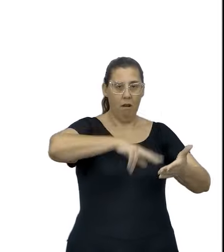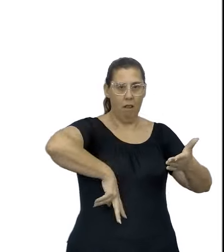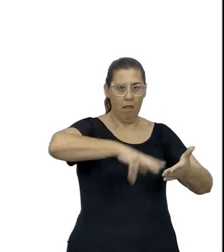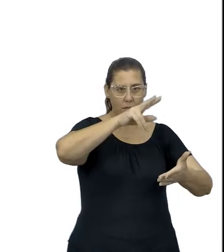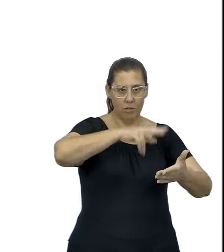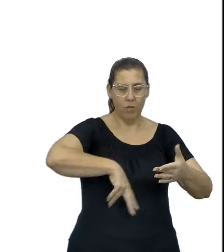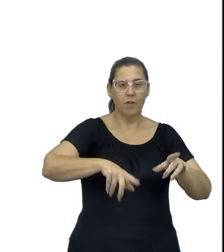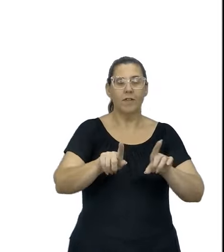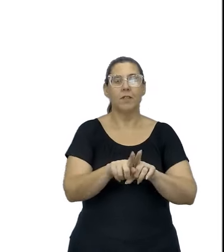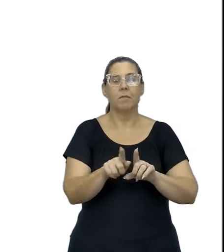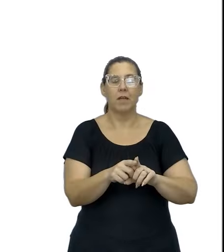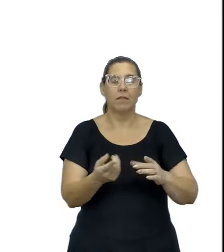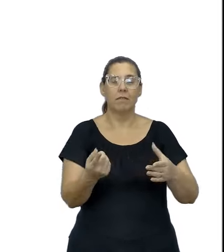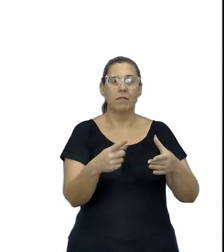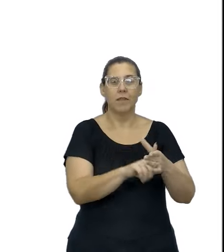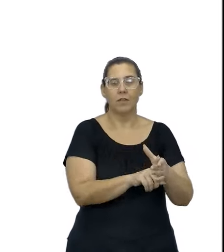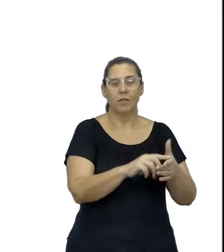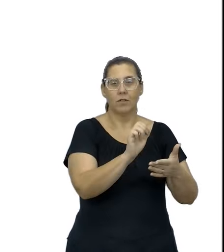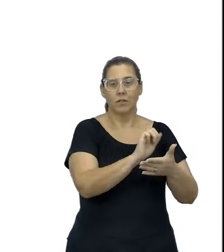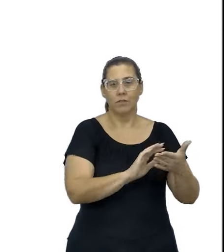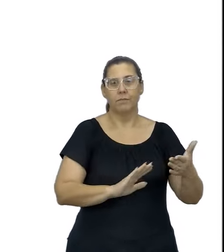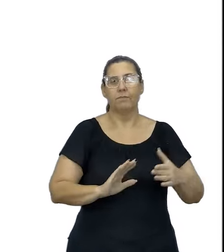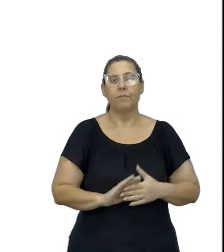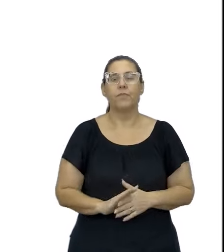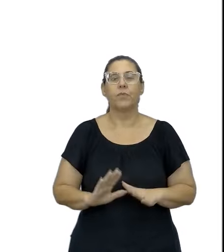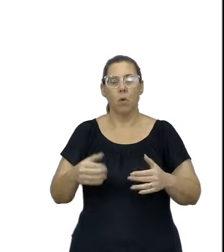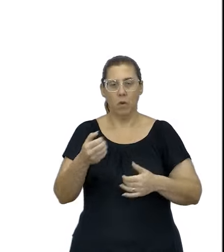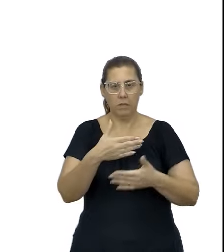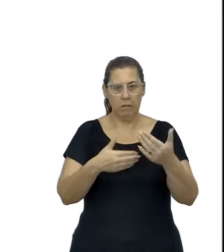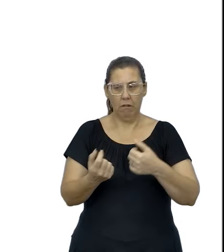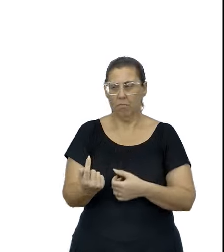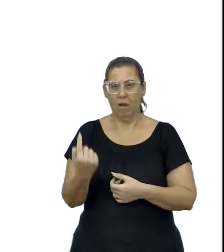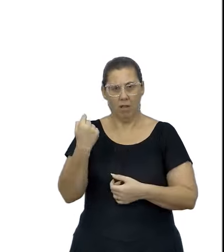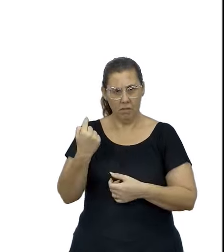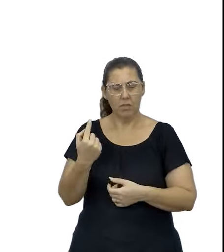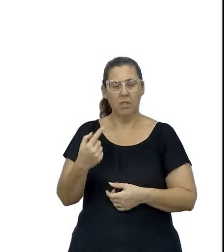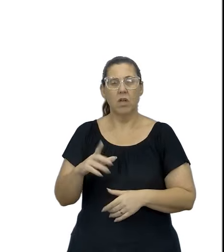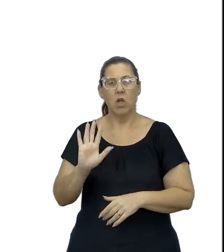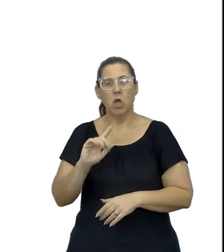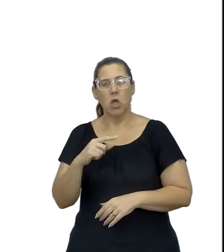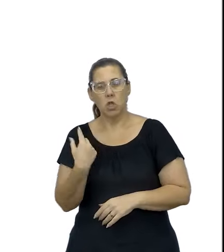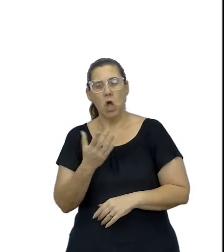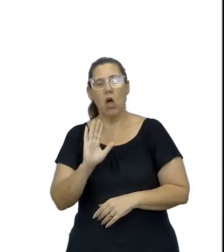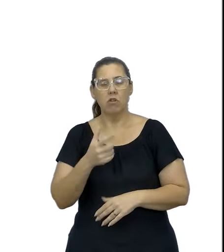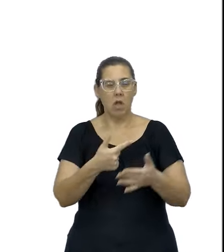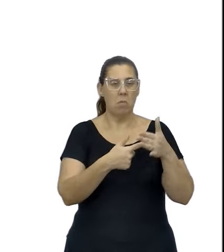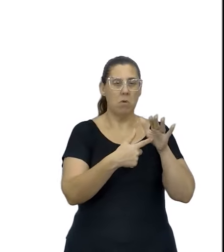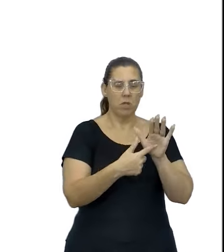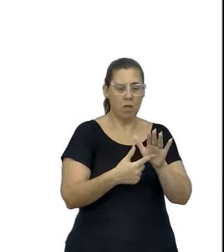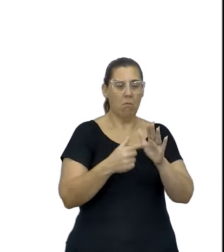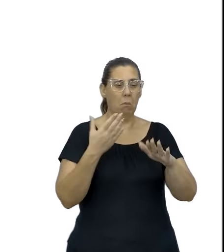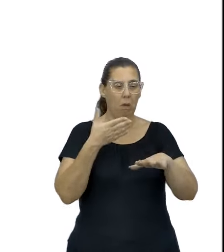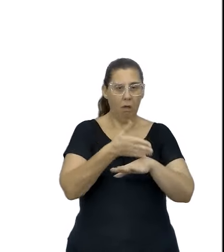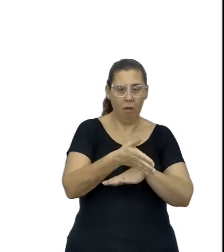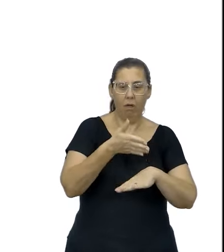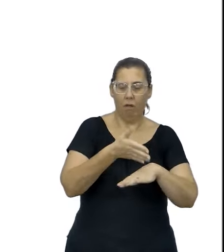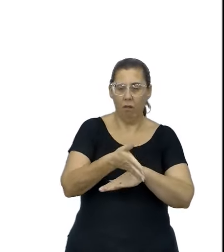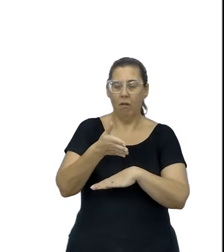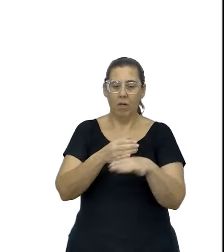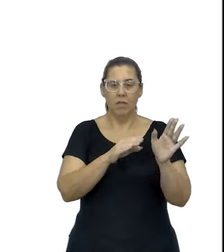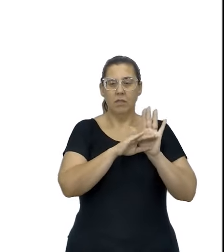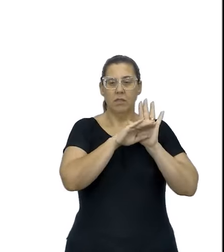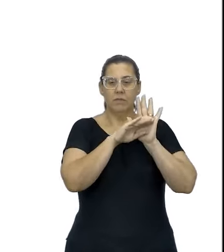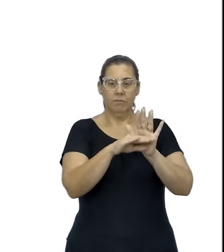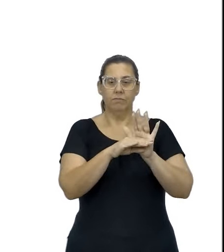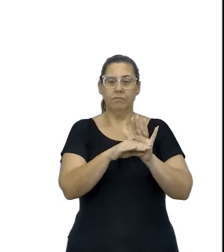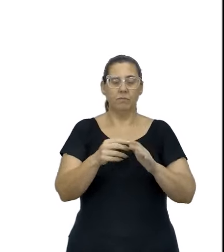implicadas nessas atividades. Quando no slide anterior nós tratamos das intervenções que devemos fazer